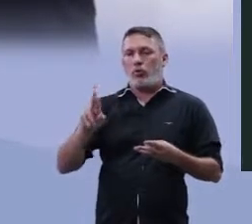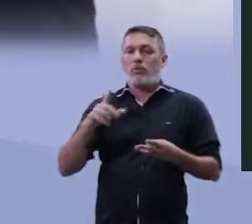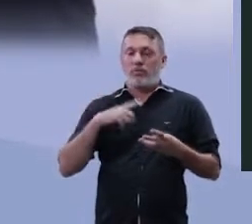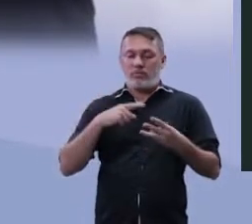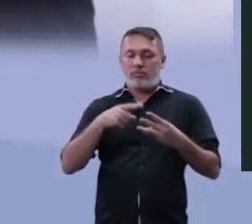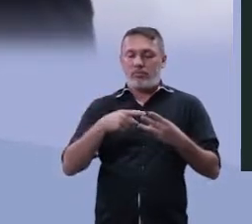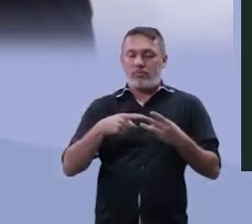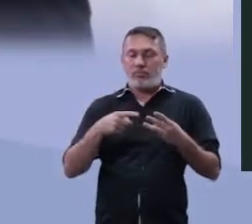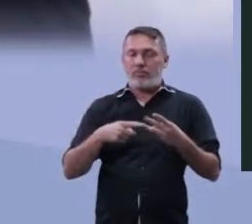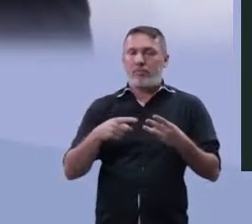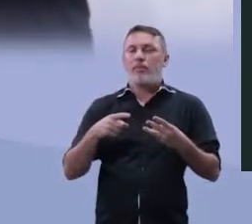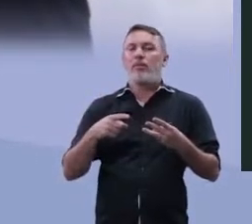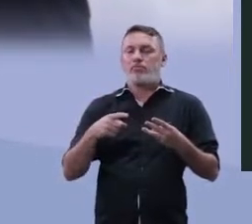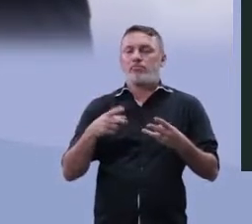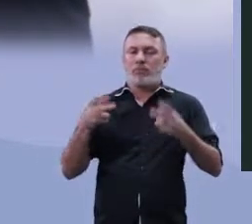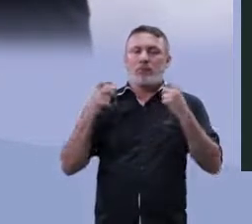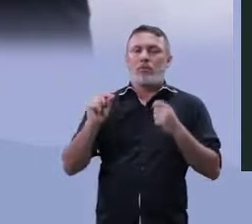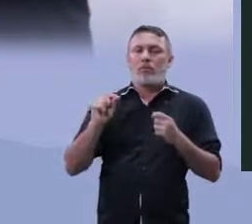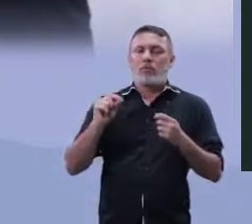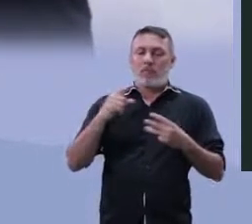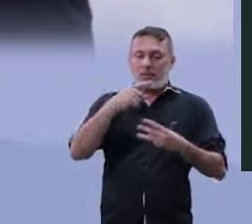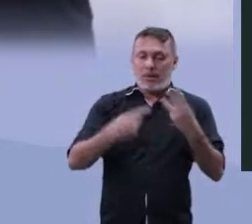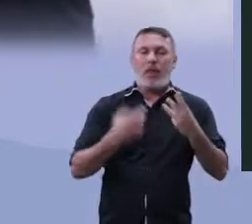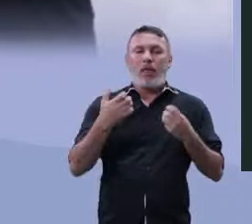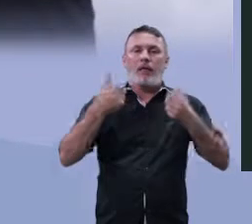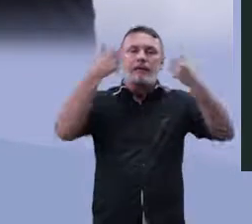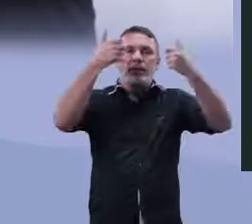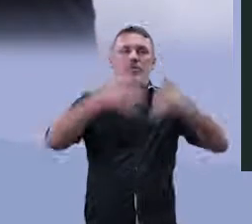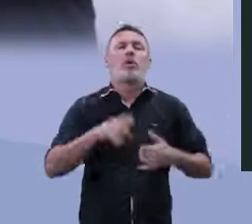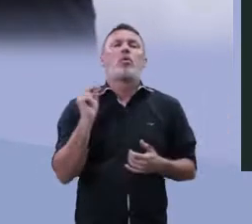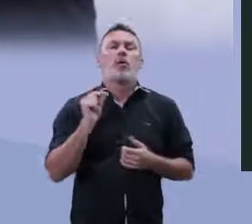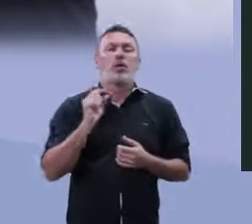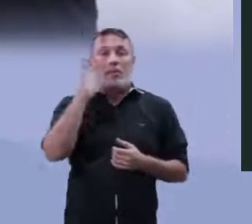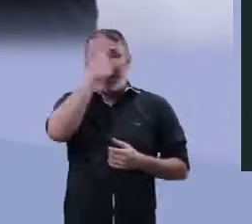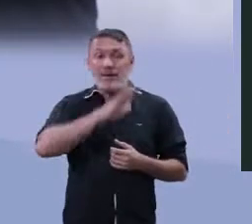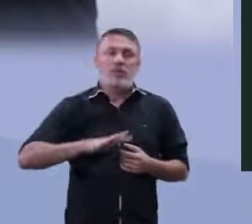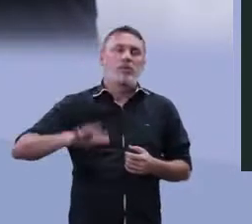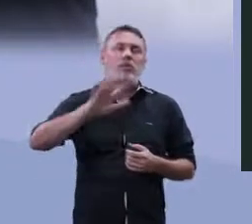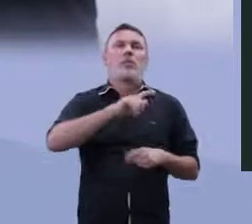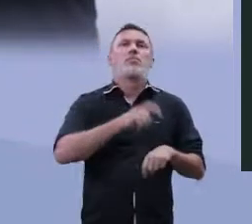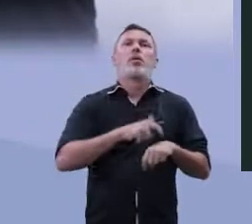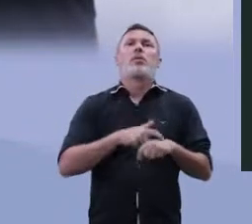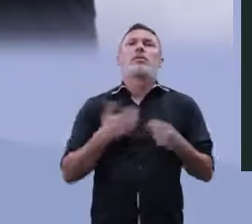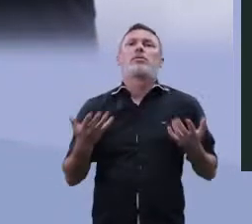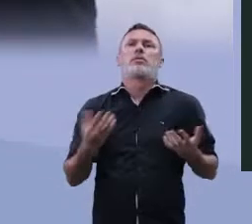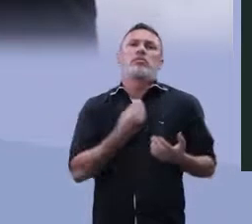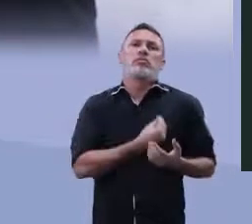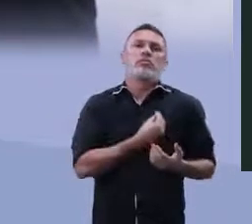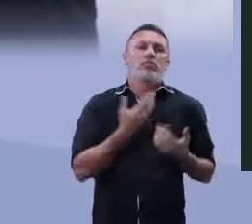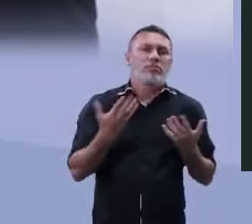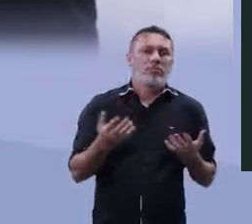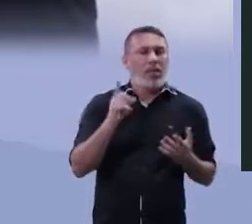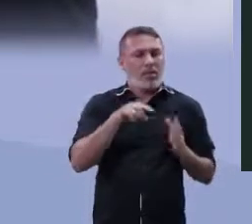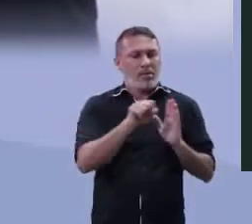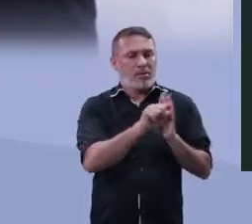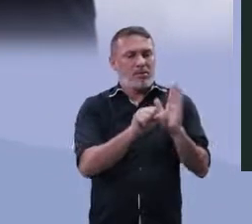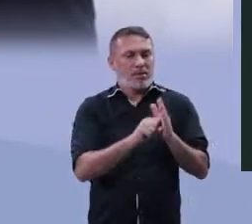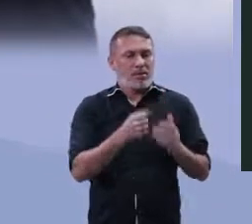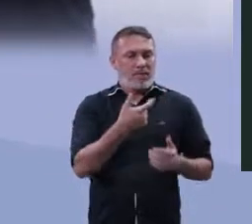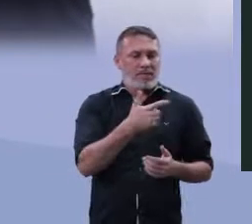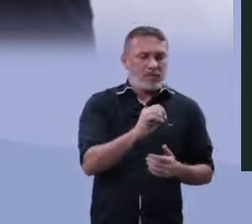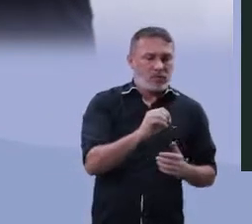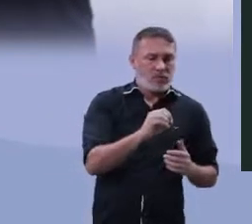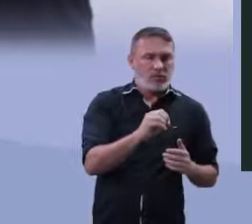gente enxerga? Exatamente a preocupação em explicar o Brasil, né, principalmente os dois últimos,